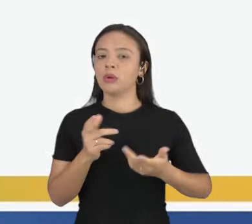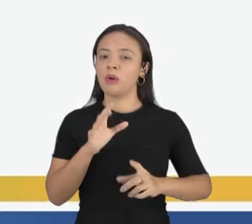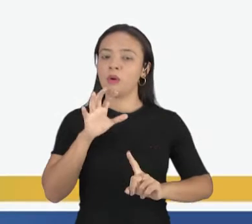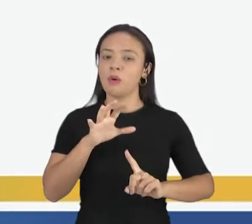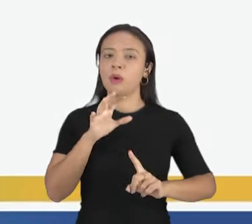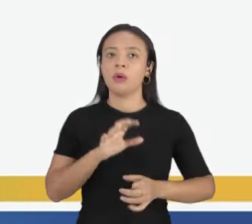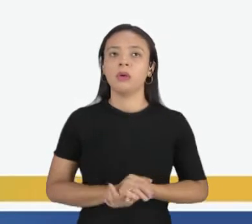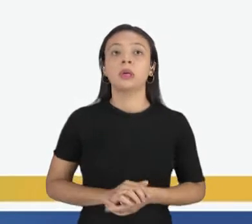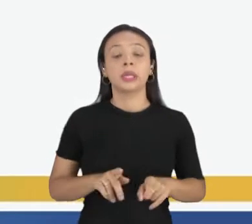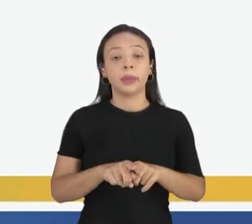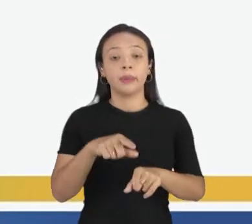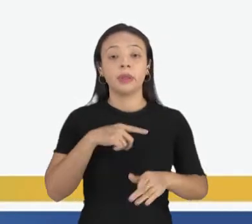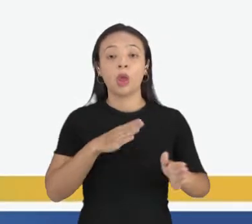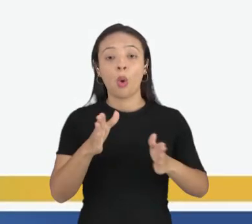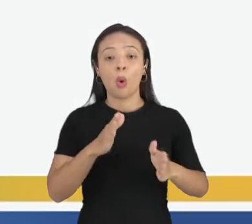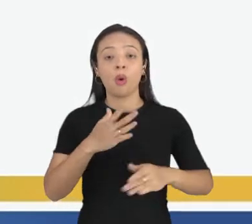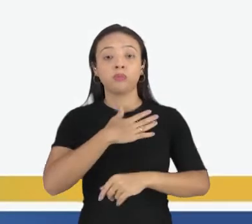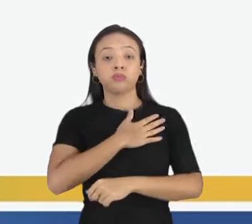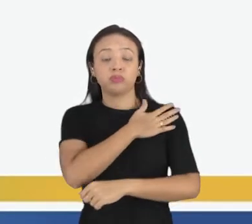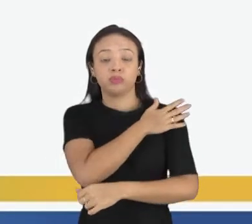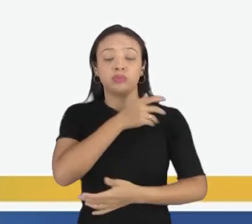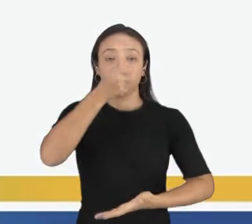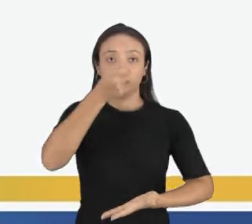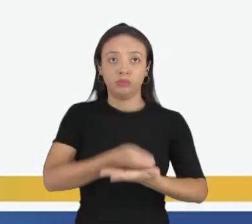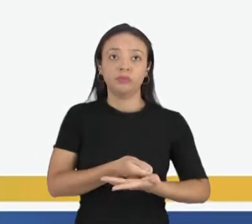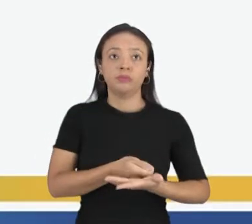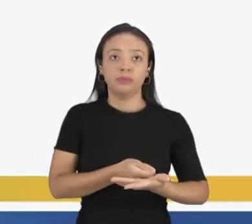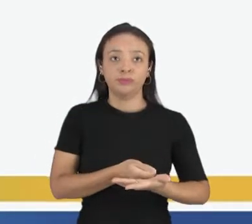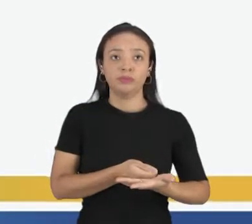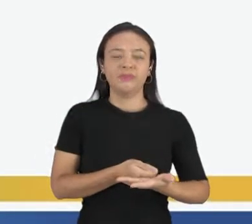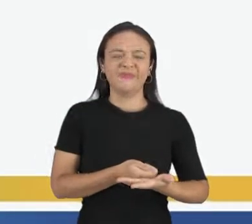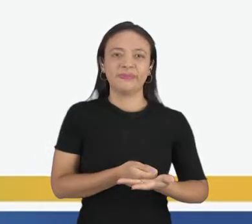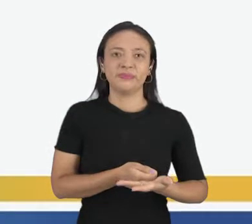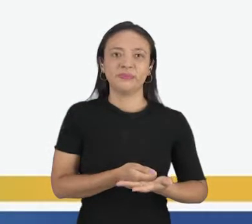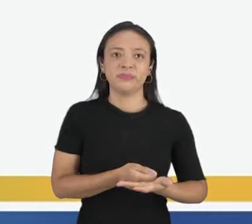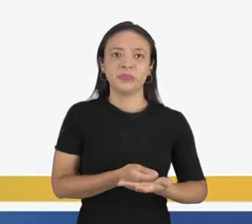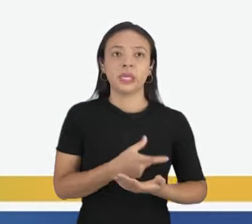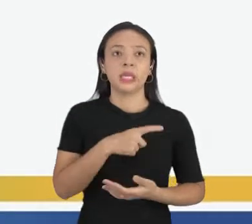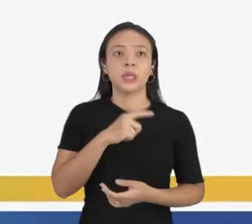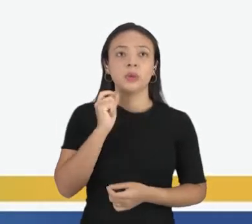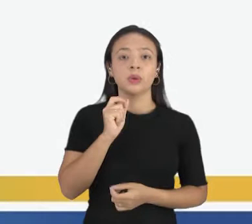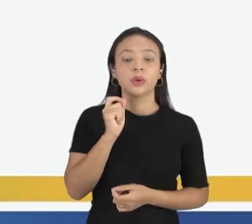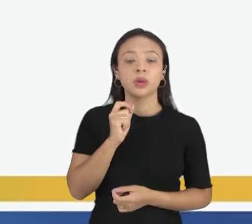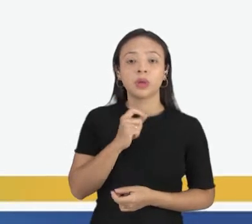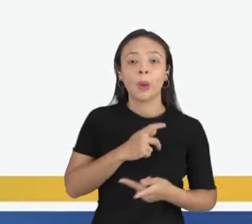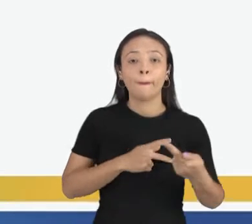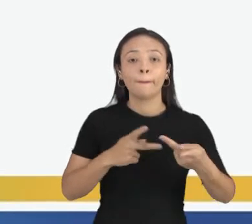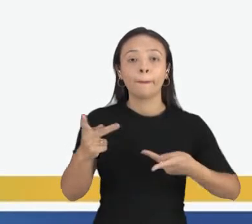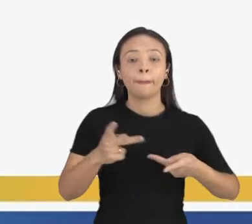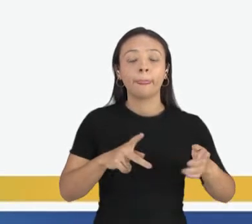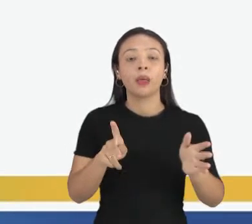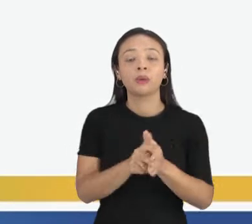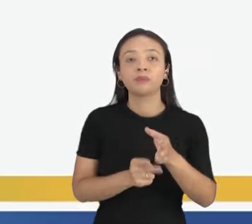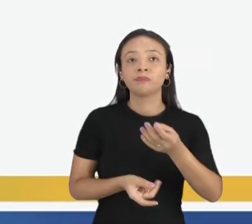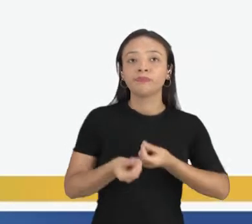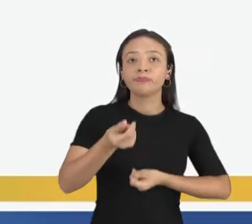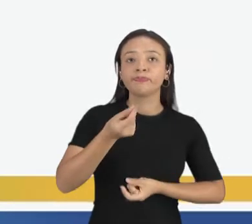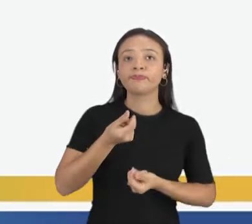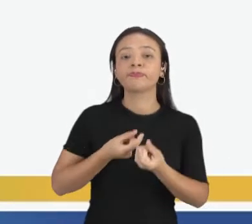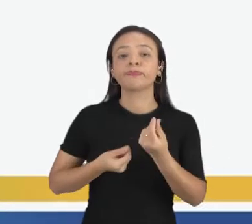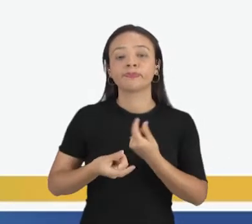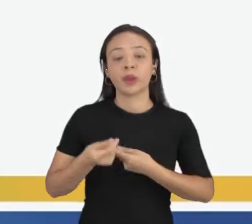da ditadura militar. Pessoal, nesse período da ditadura militar, nós vamos ter alguns planos econômicos, né, para